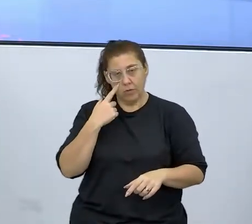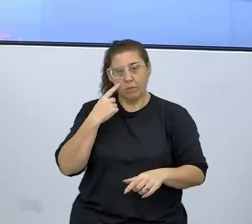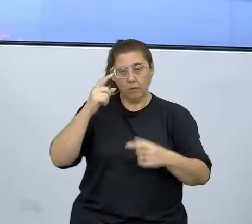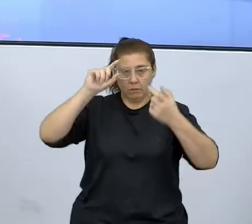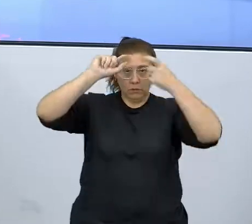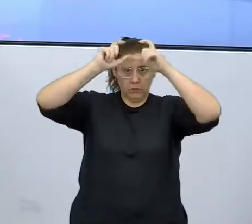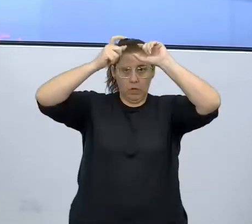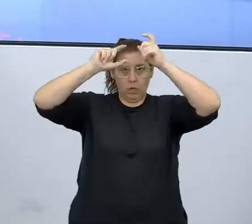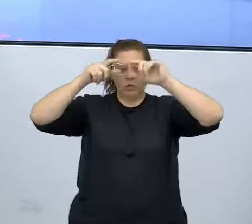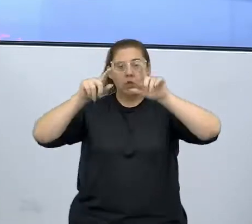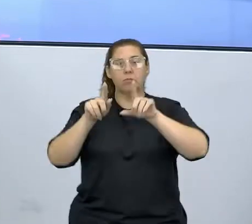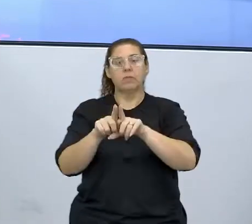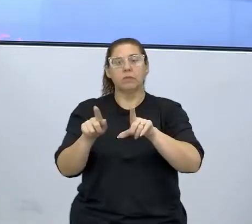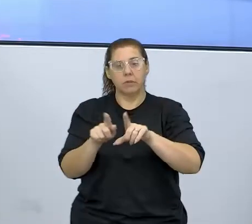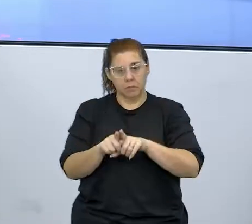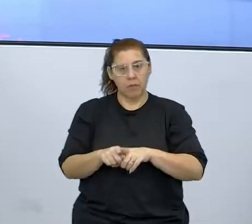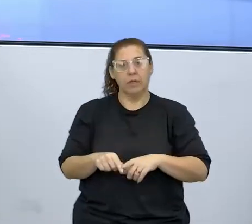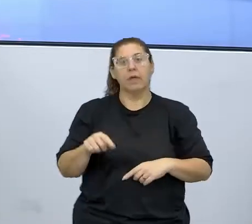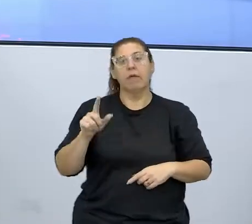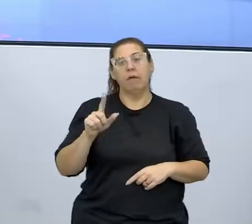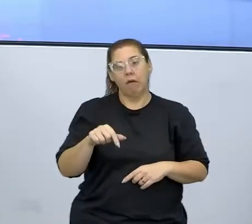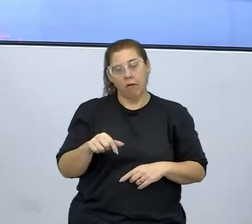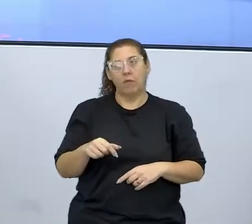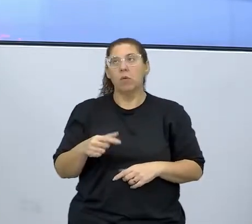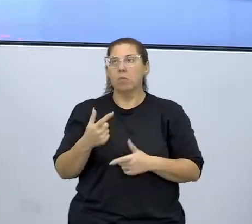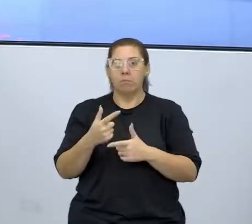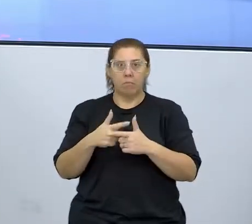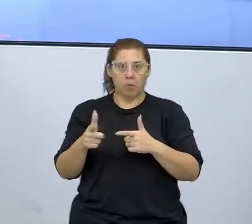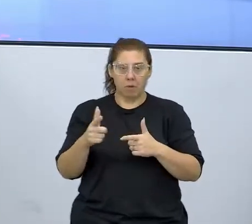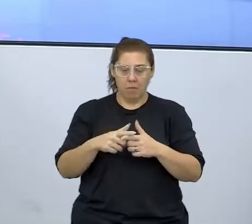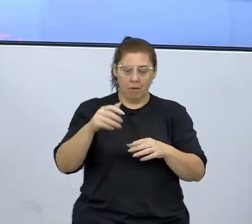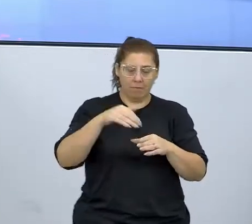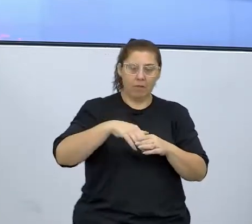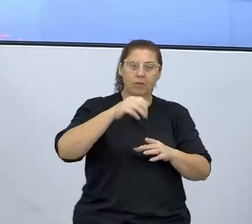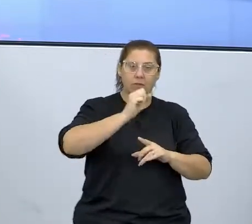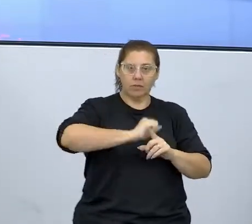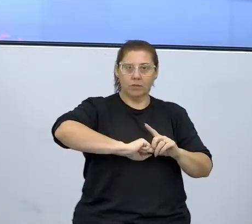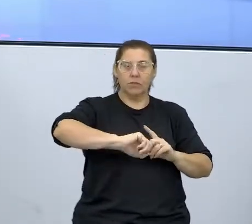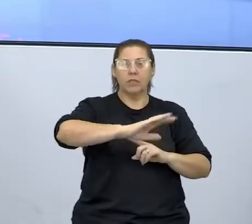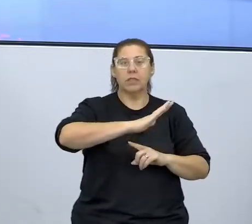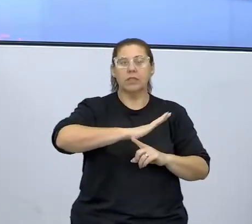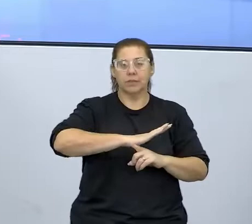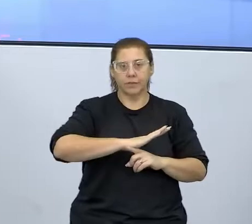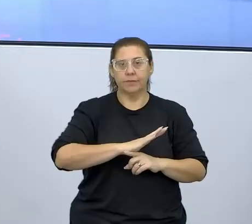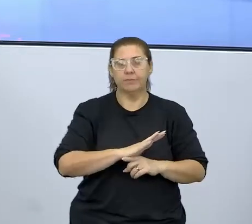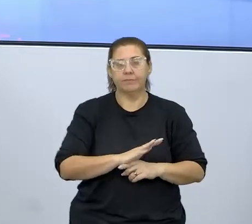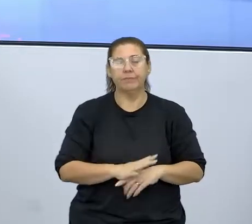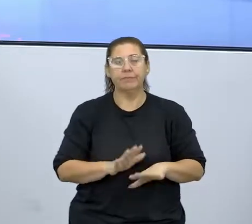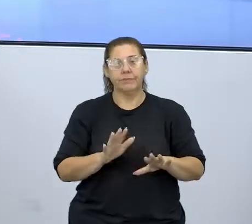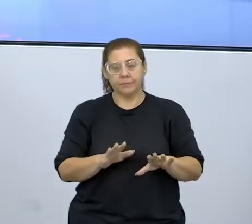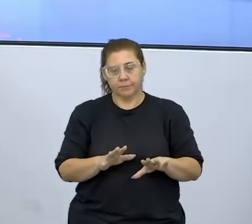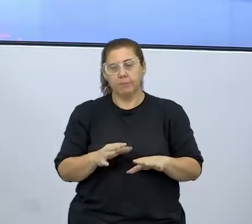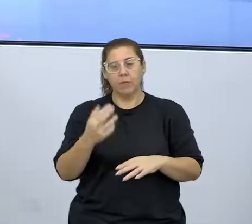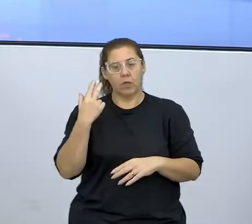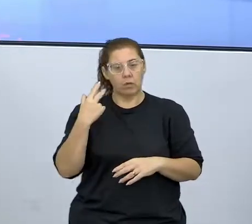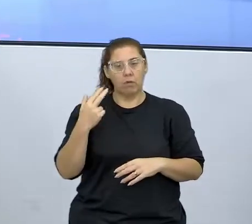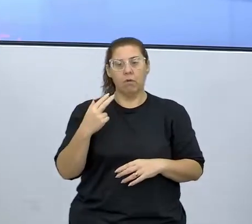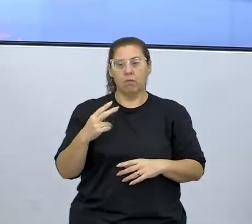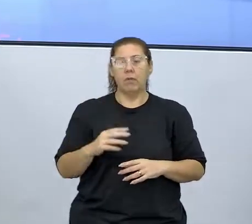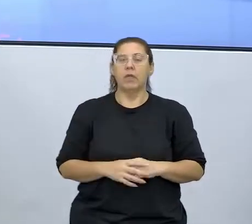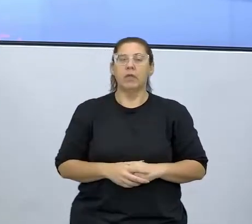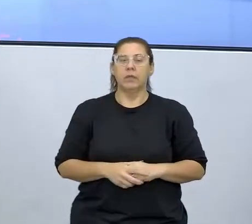transtornos alimentares, que também tem uma causa na sociedade, em problemas sociais, mas que normalmente